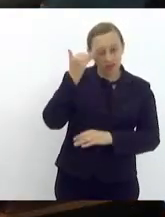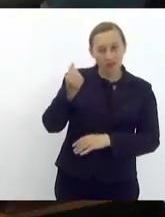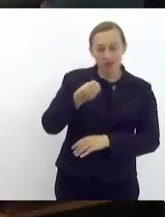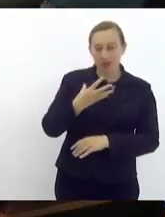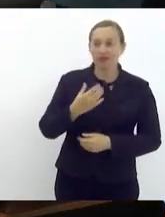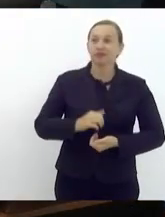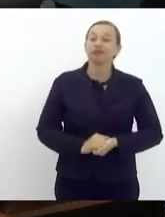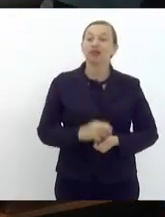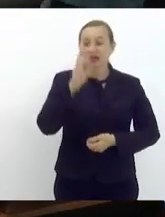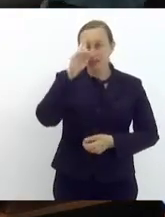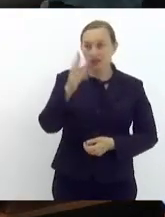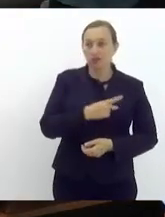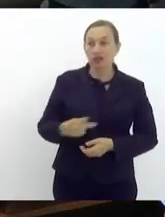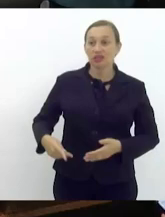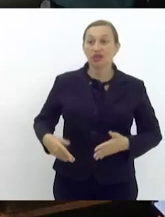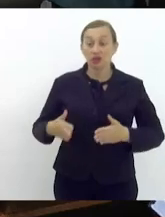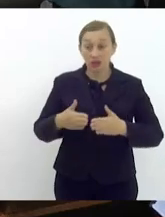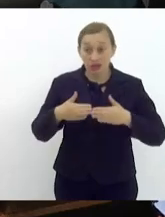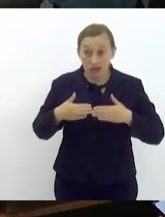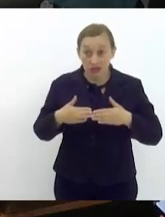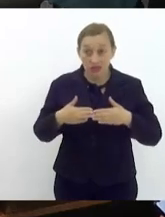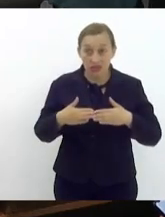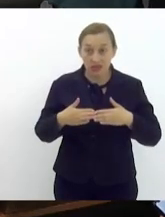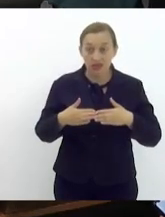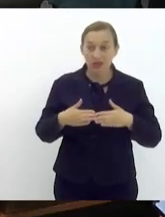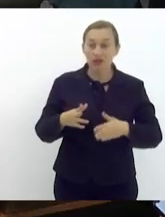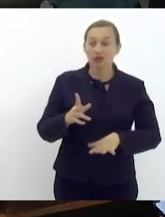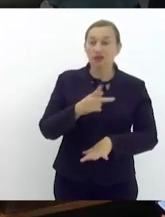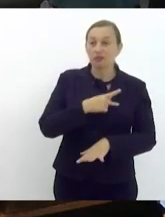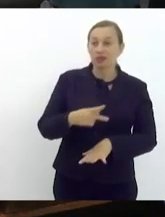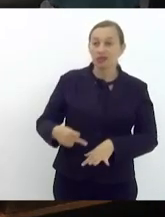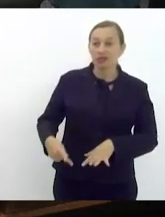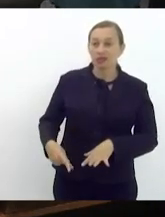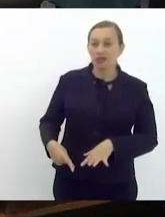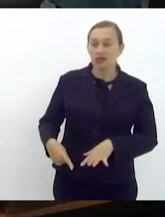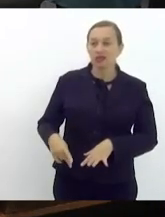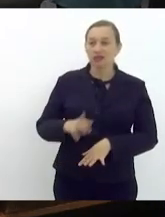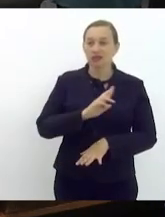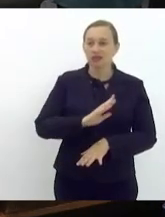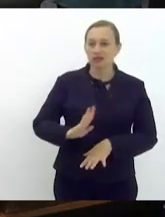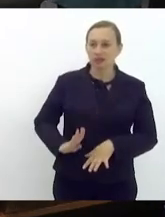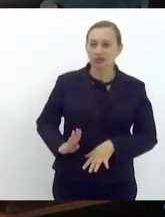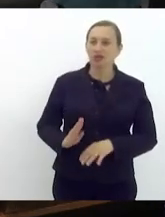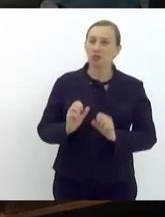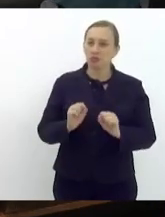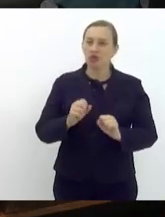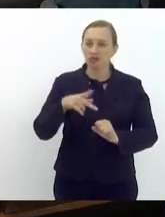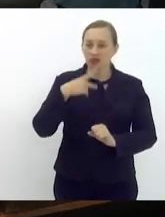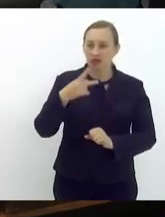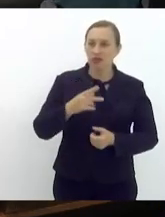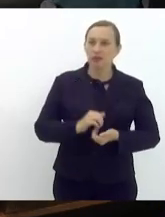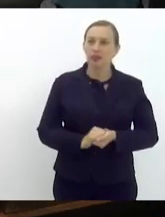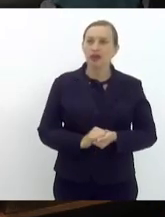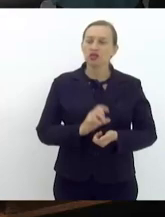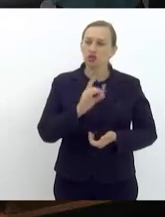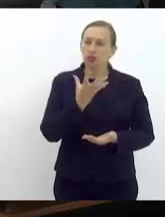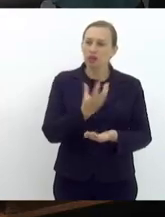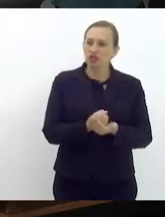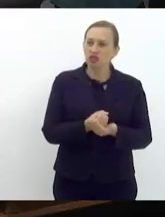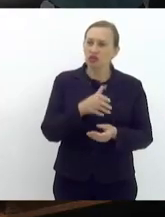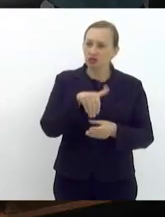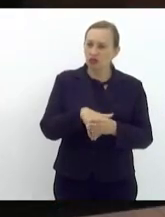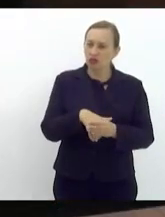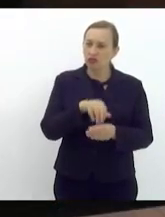Senhora presidente, com licença. Presidente Rodrigo Bacelar. Deputado Anderson, pode ficar à vontade. Presidente, só para registrar meu